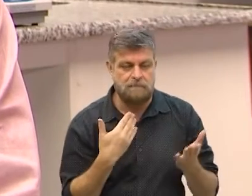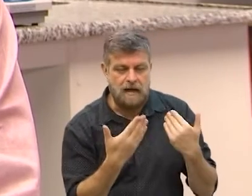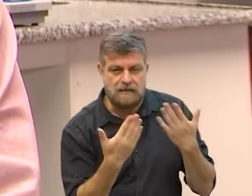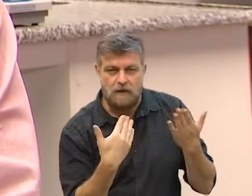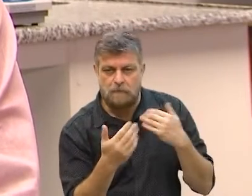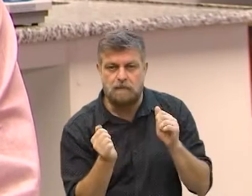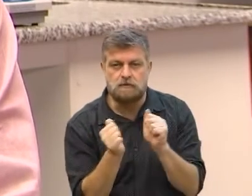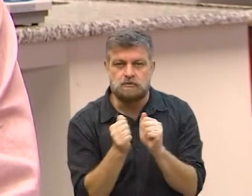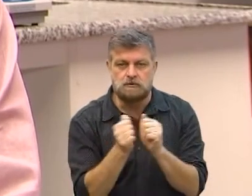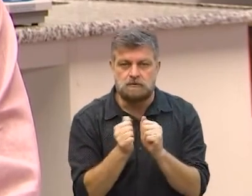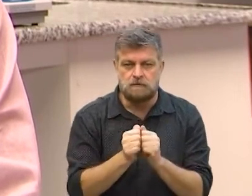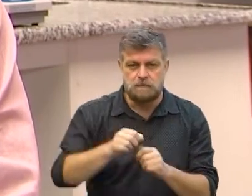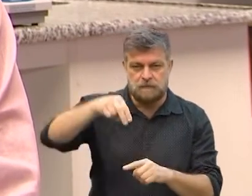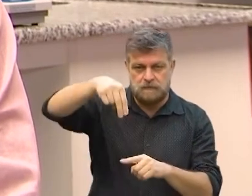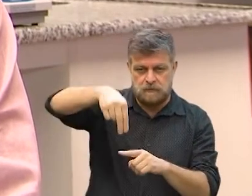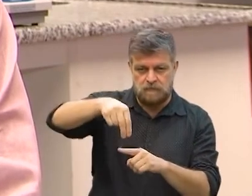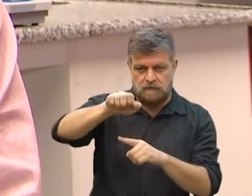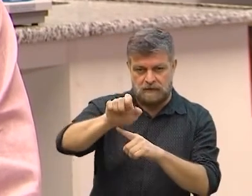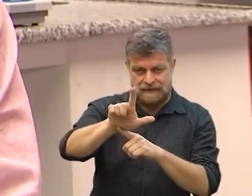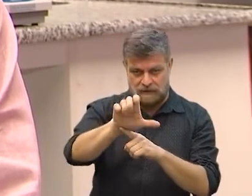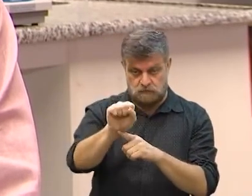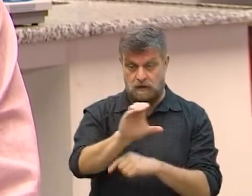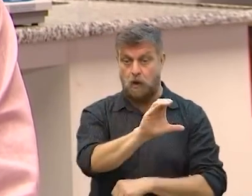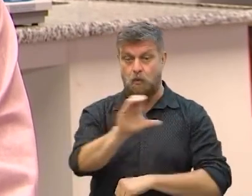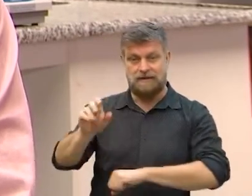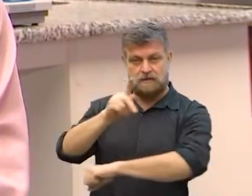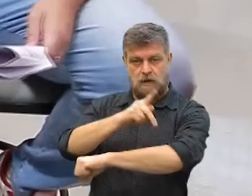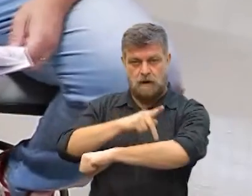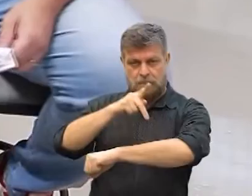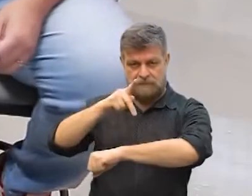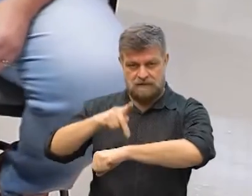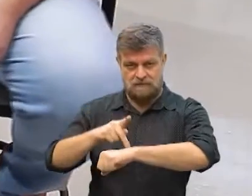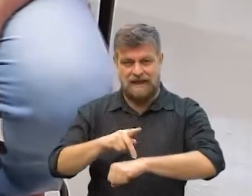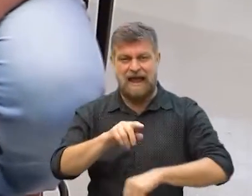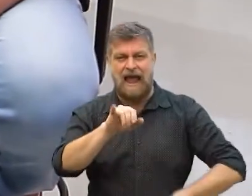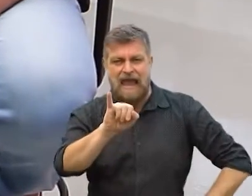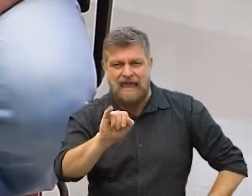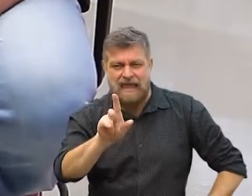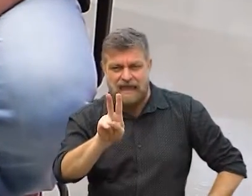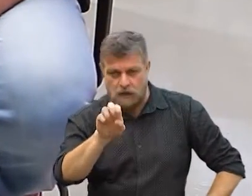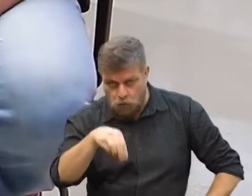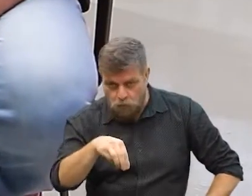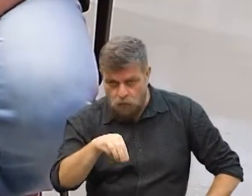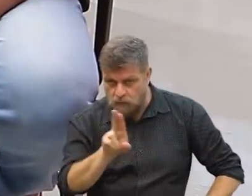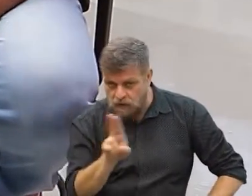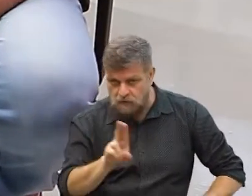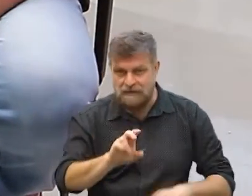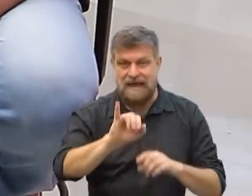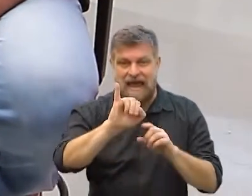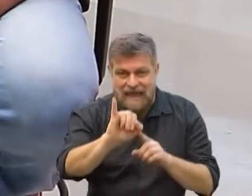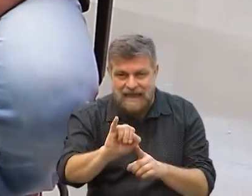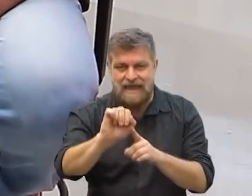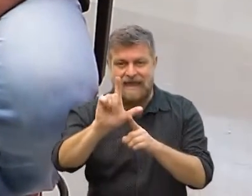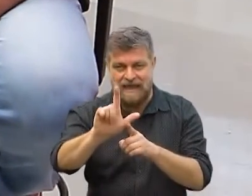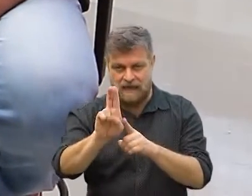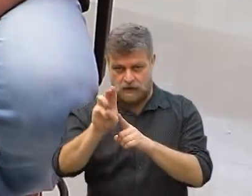papo aqui com o Nelson, né, que é coordenador pedagógico da ELUM, é isso, né? Sim, senhor. Tudo